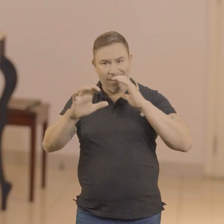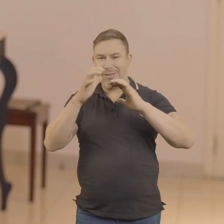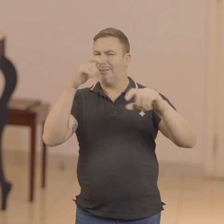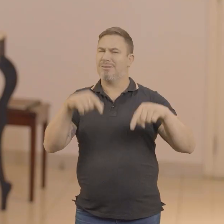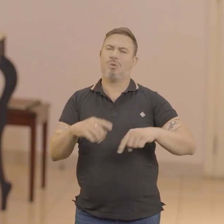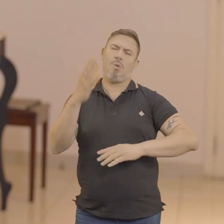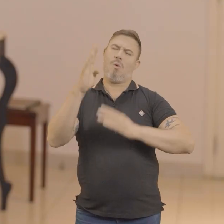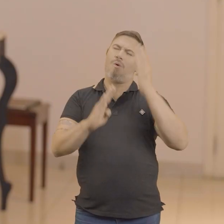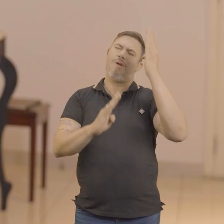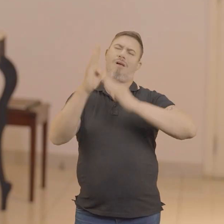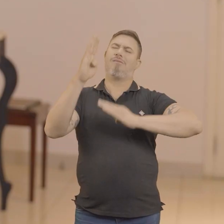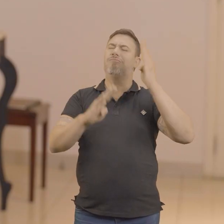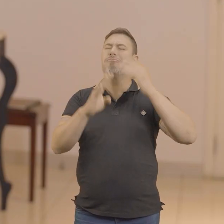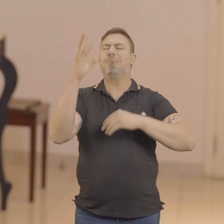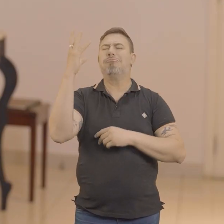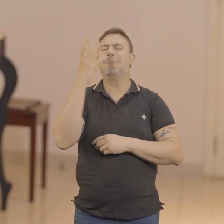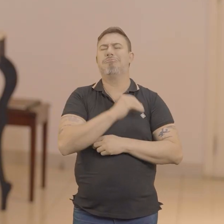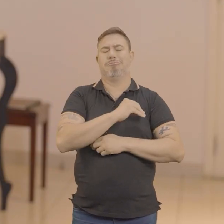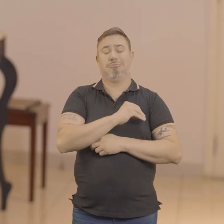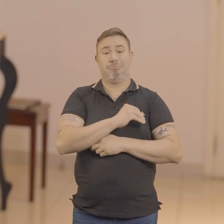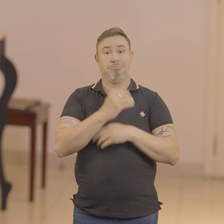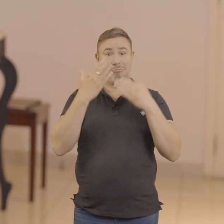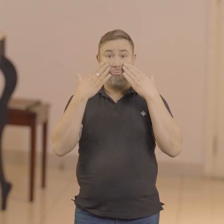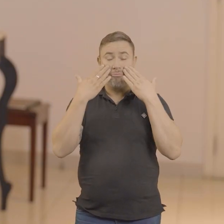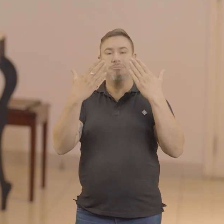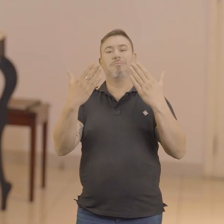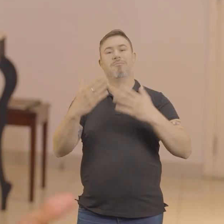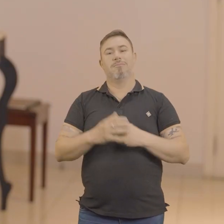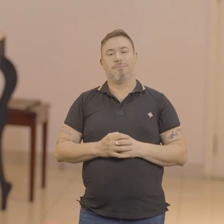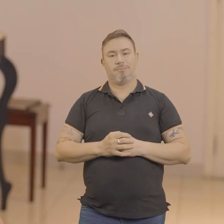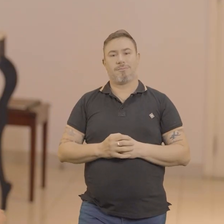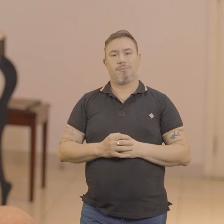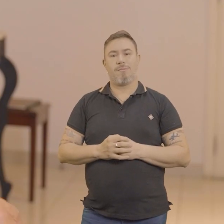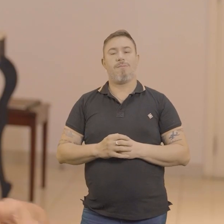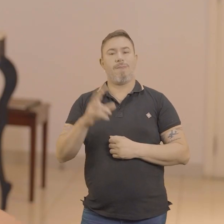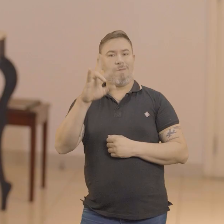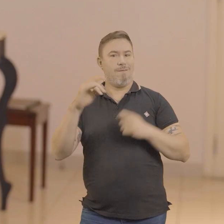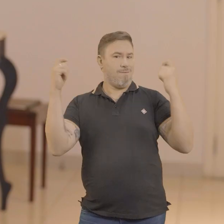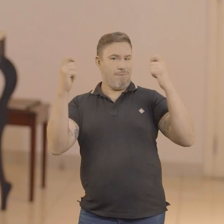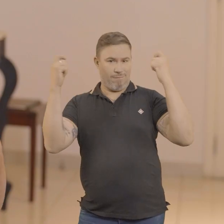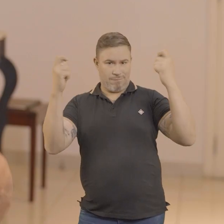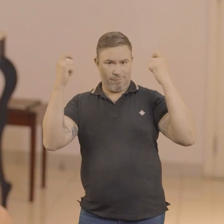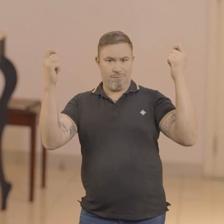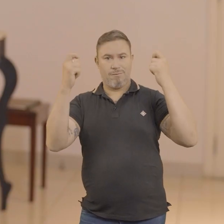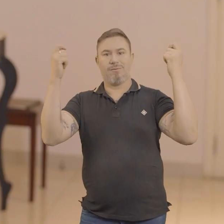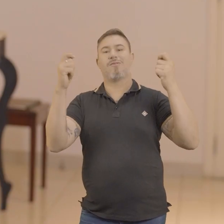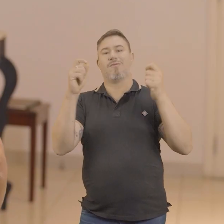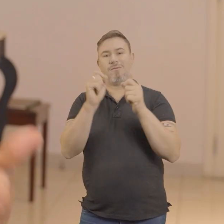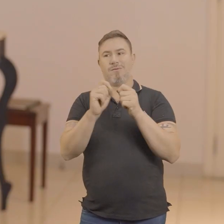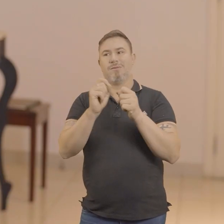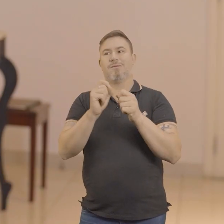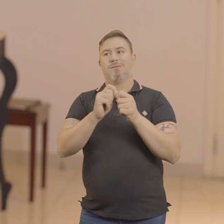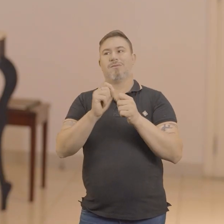muito bonito a apresentação. Foram as apresentações e os festivais que foram feitos